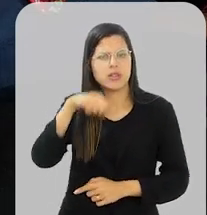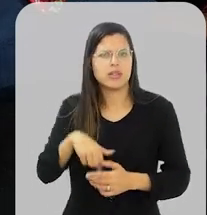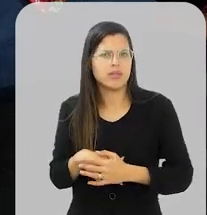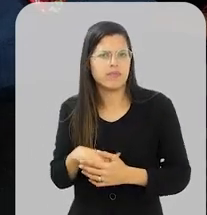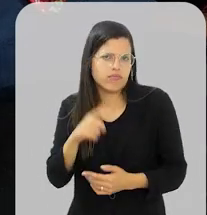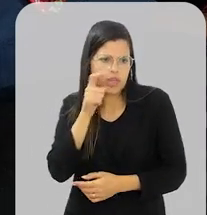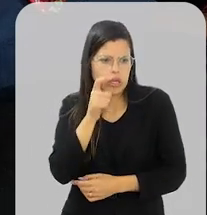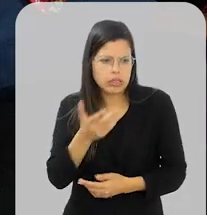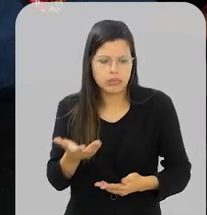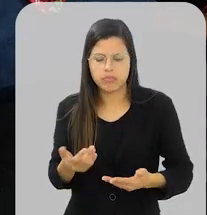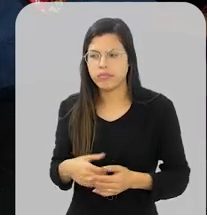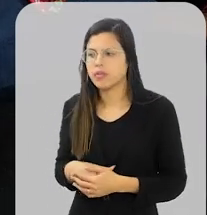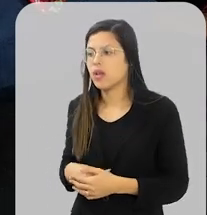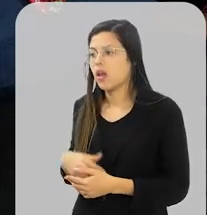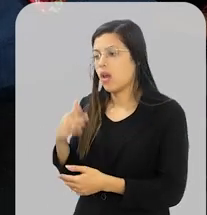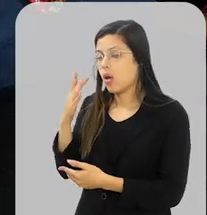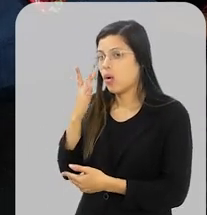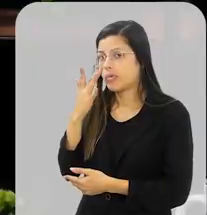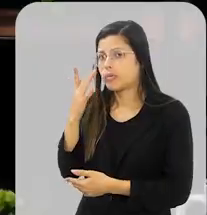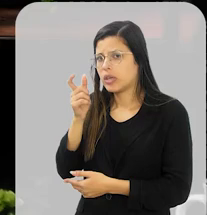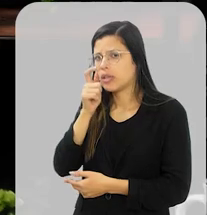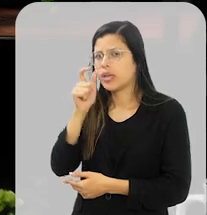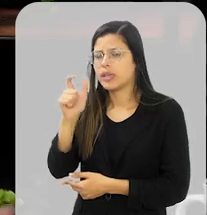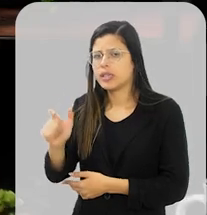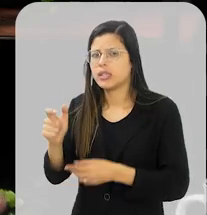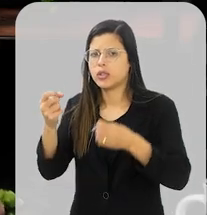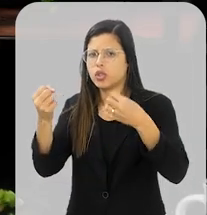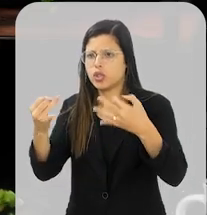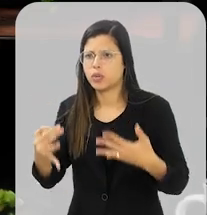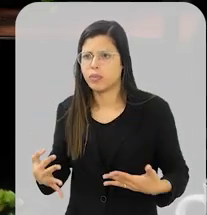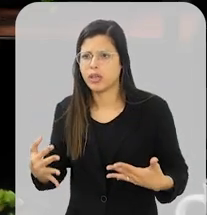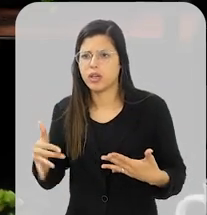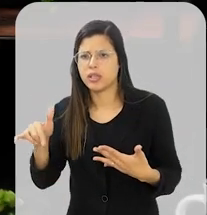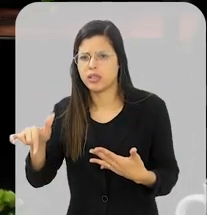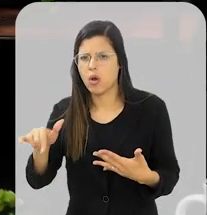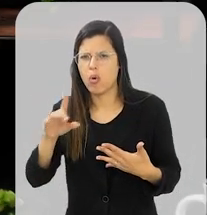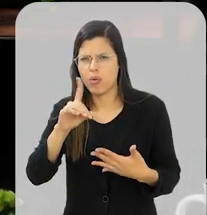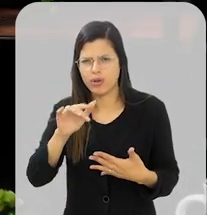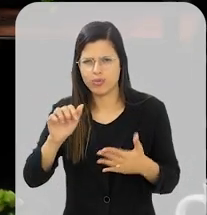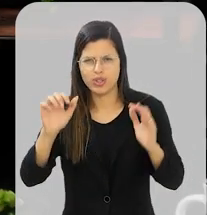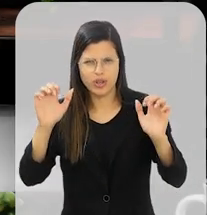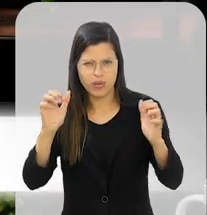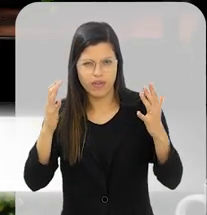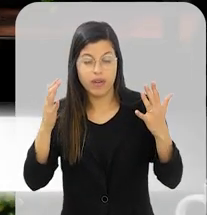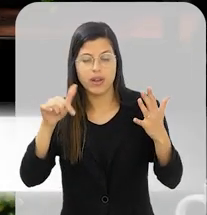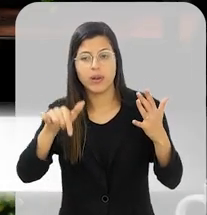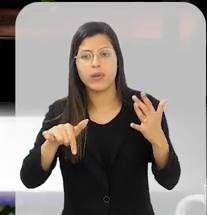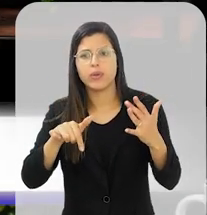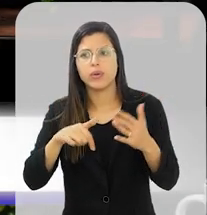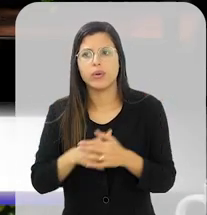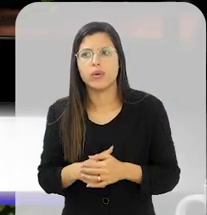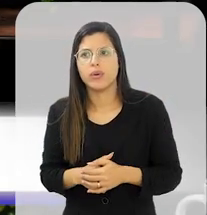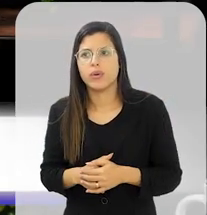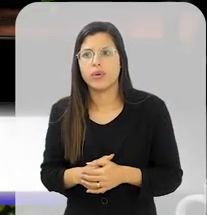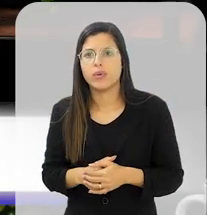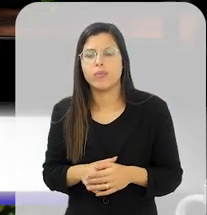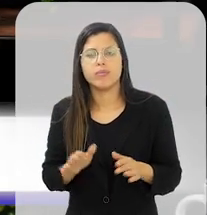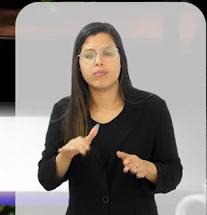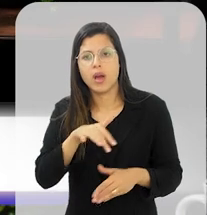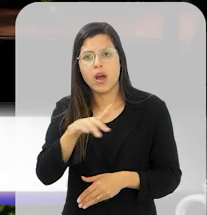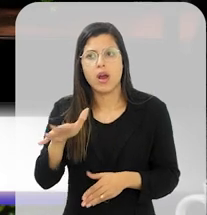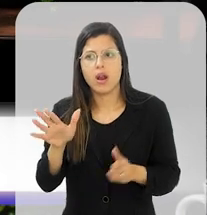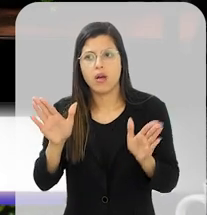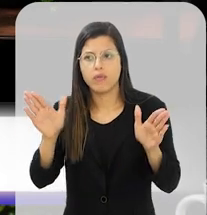te... Eu achei interessante a explicação, né, no dia do evento, de um segmento